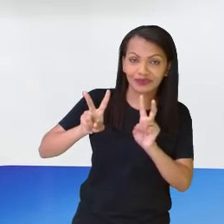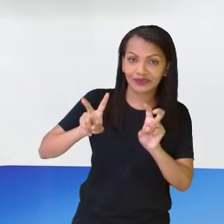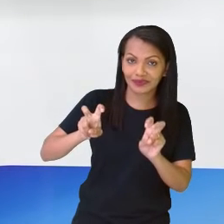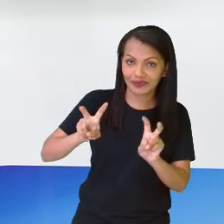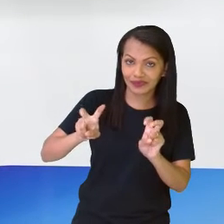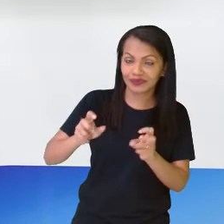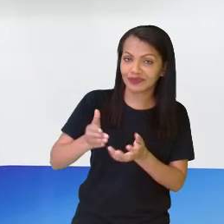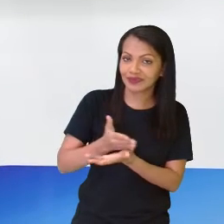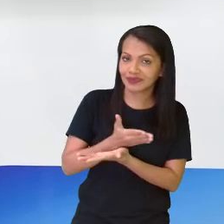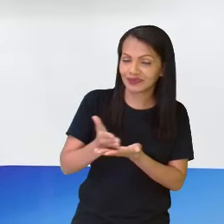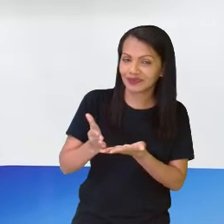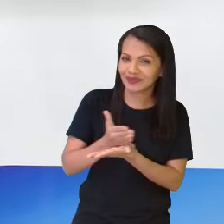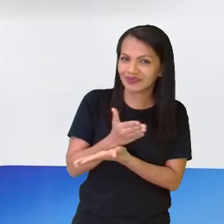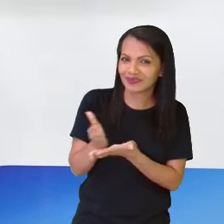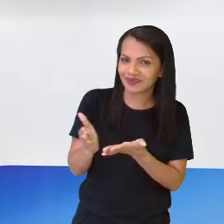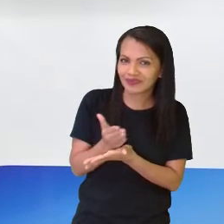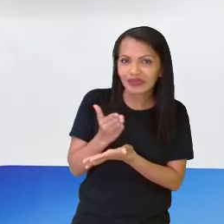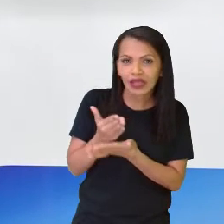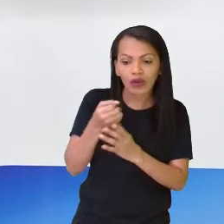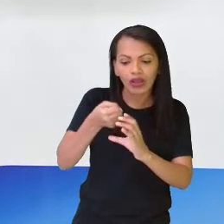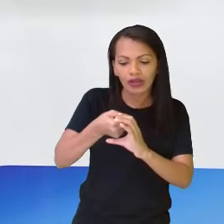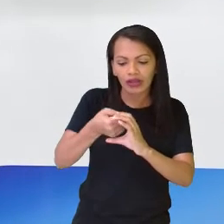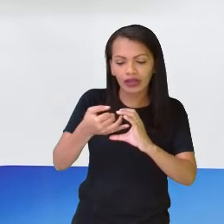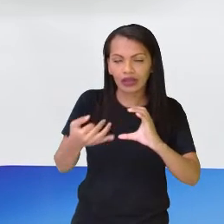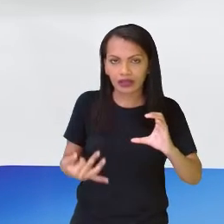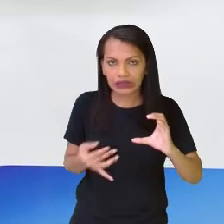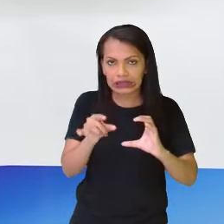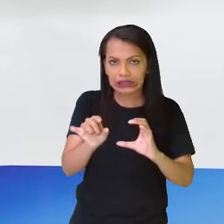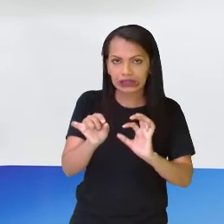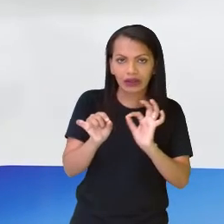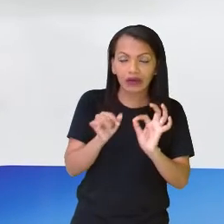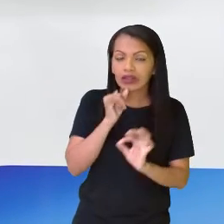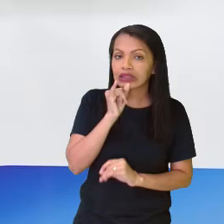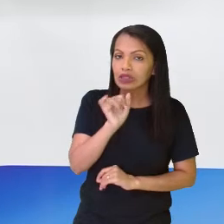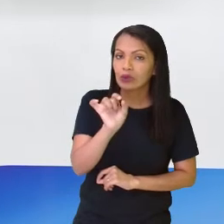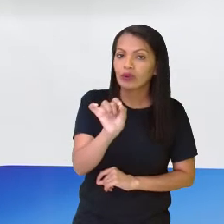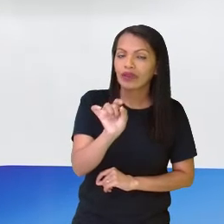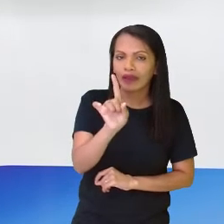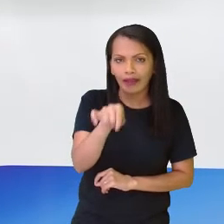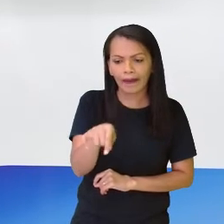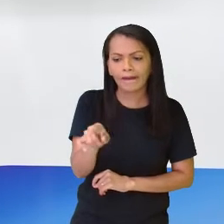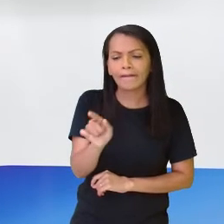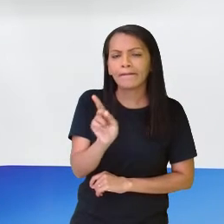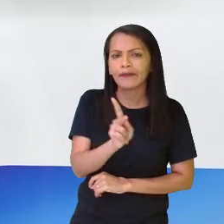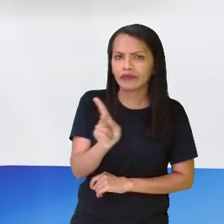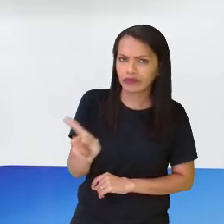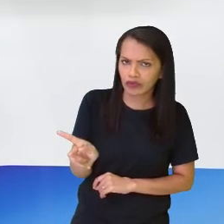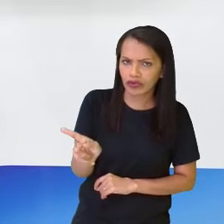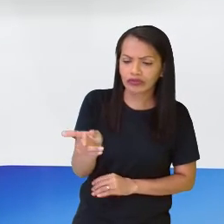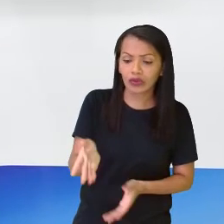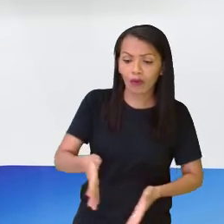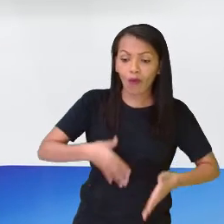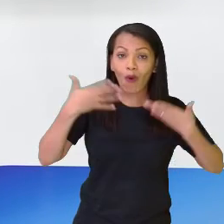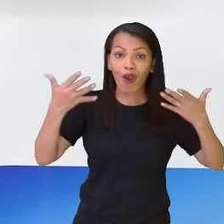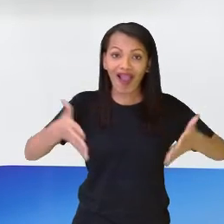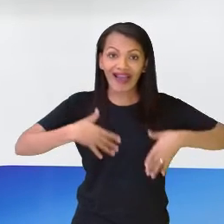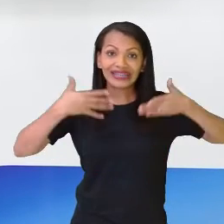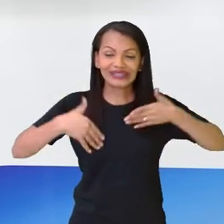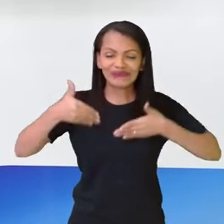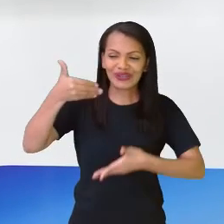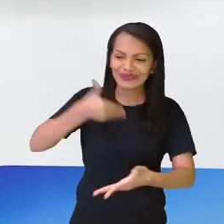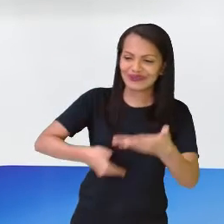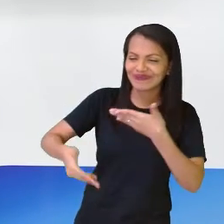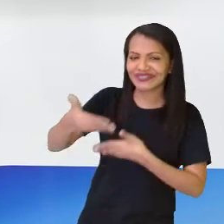alguma dessas características que eu falei aí. Não vou dizer o que é. E aí, professor, será que eles estão animados para